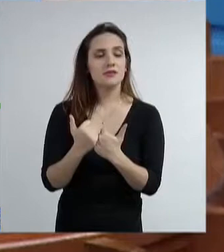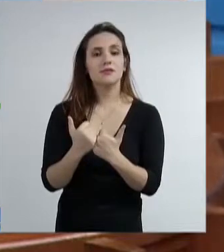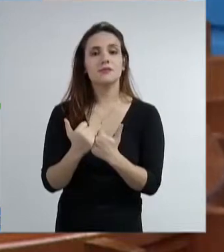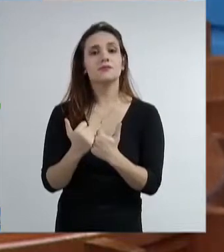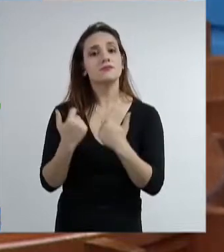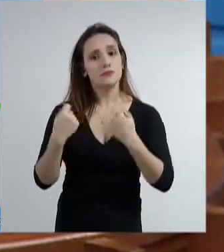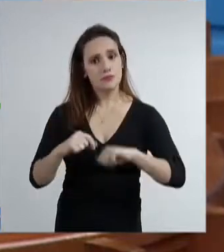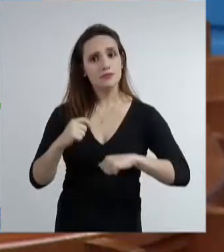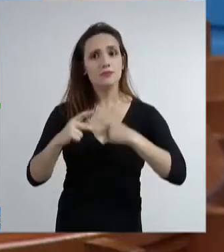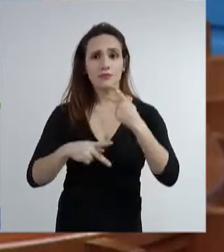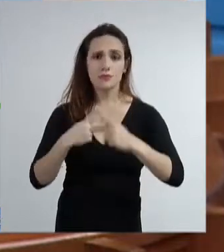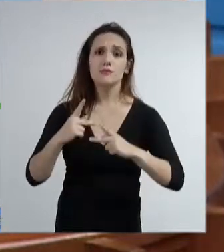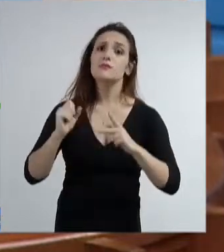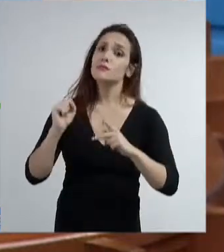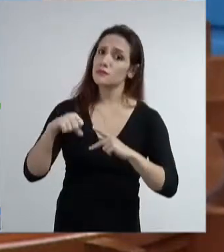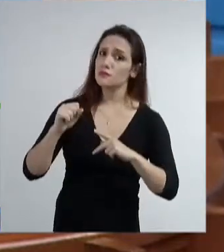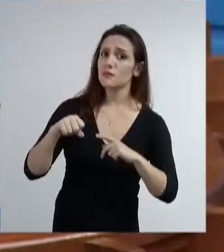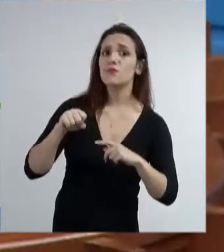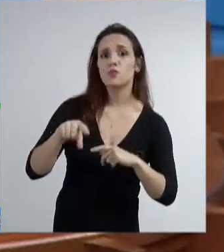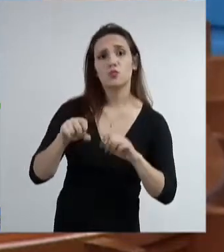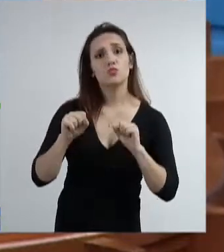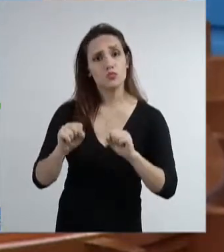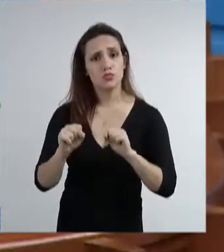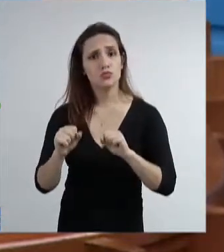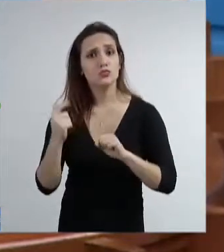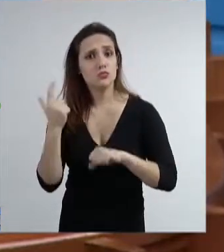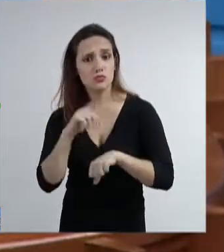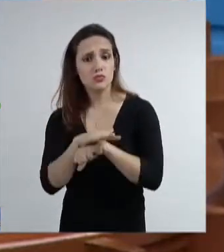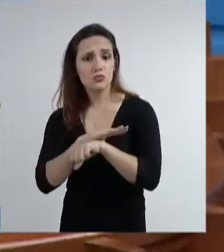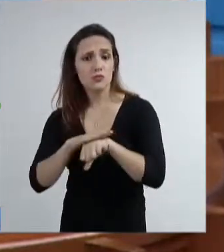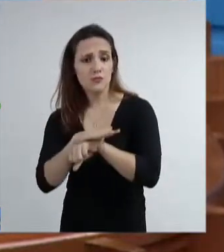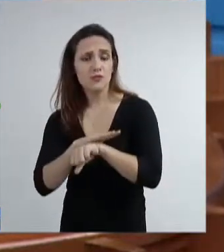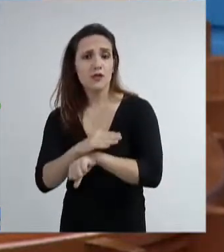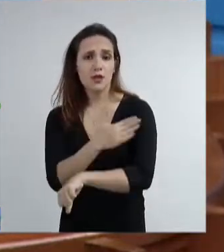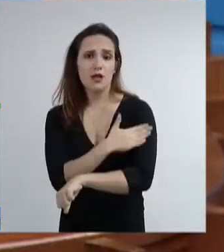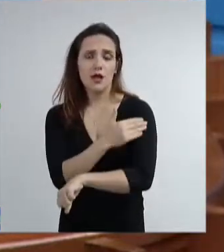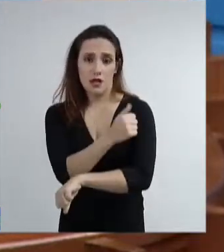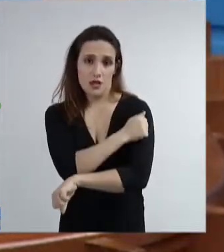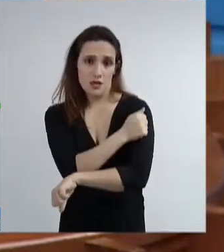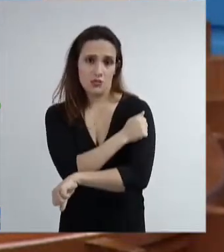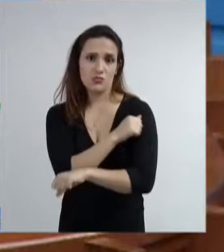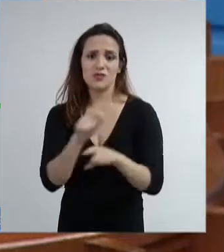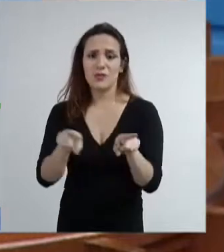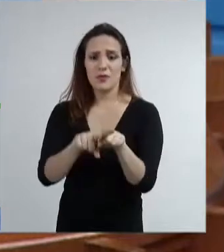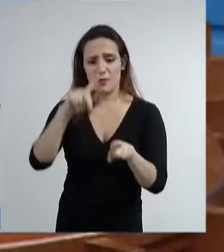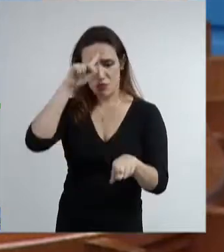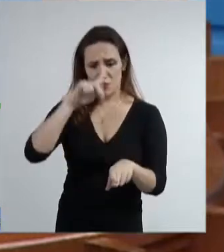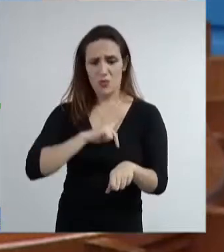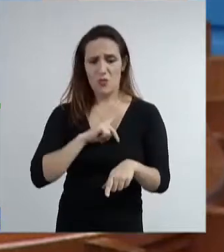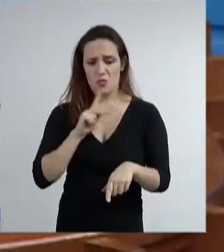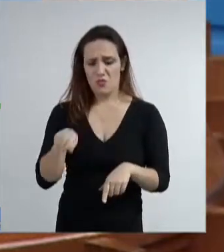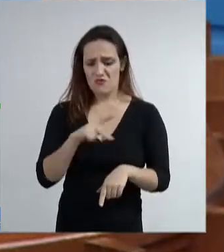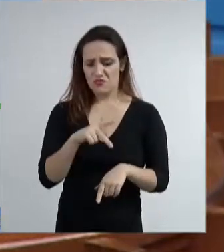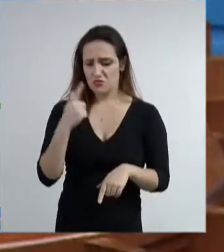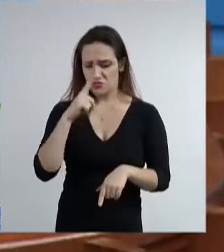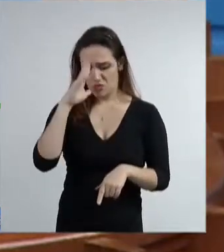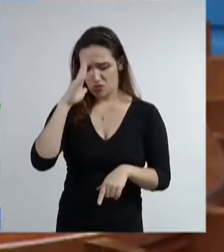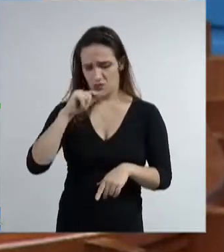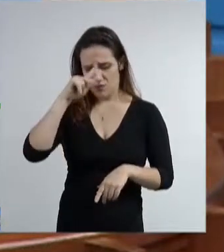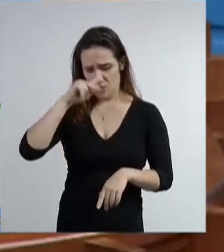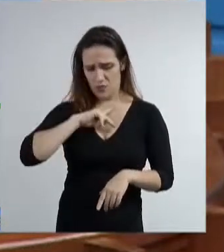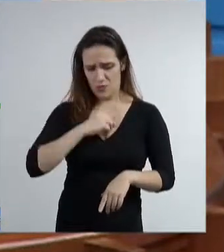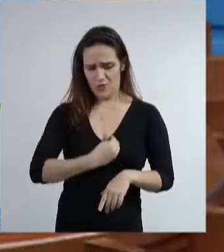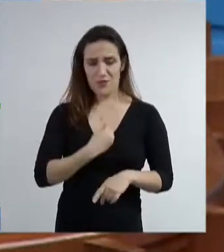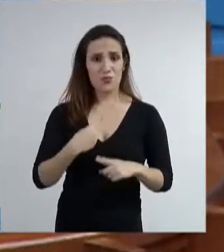saber lidar com seus alunos e lidar com eles próprios, porque a sala de aula é um momento de